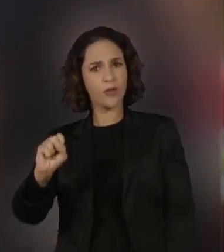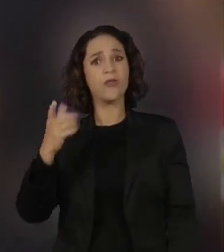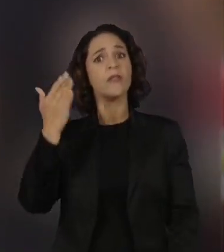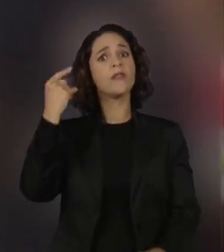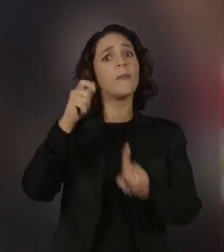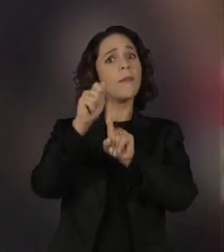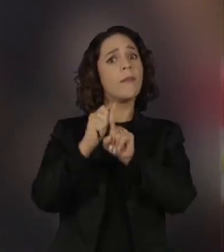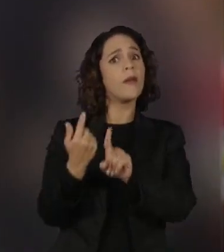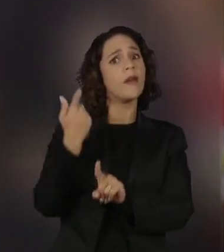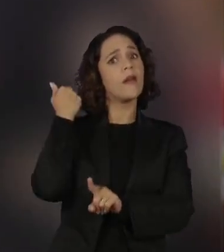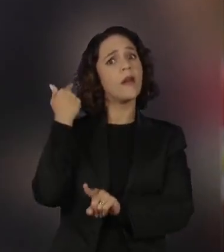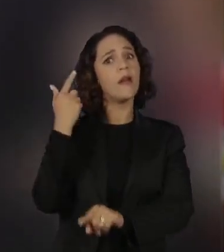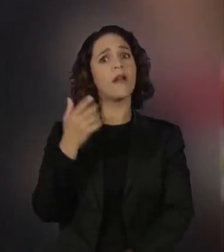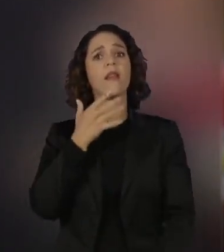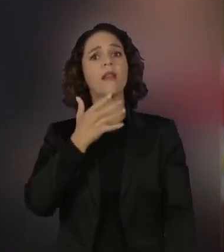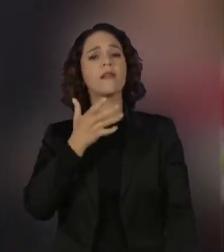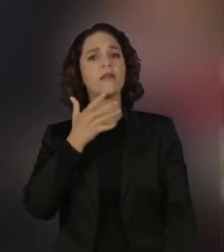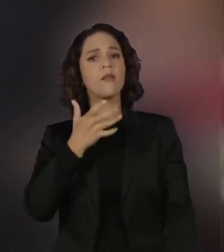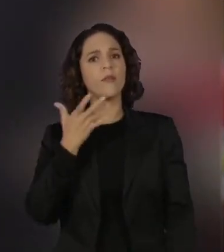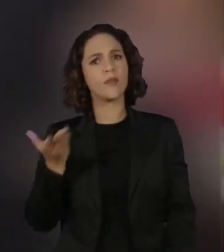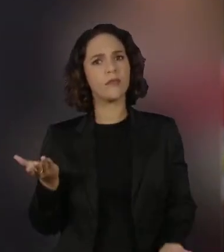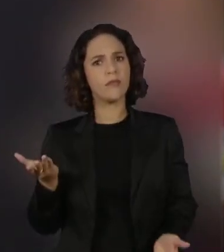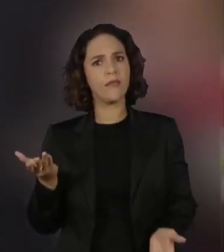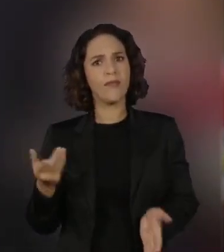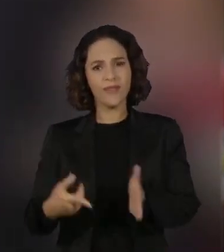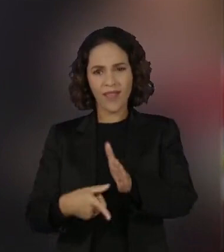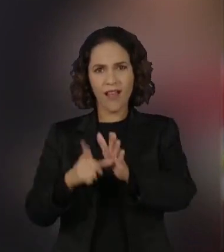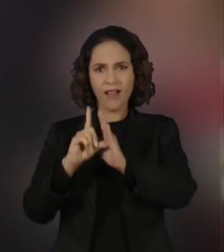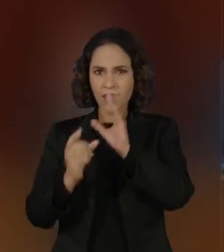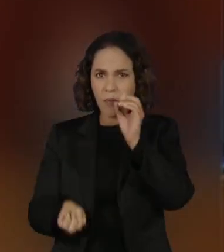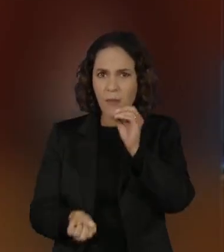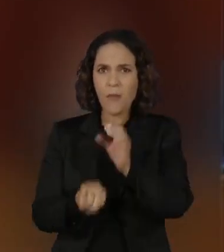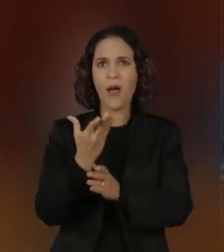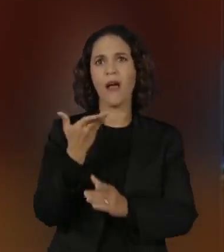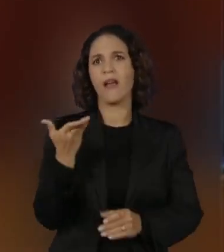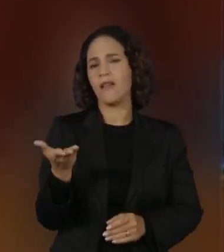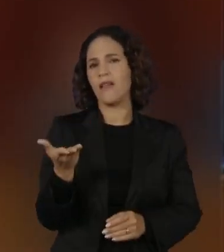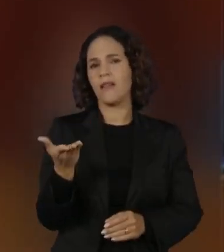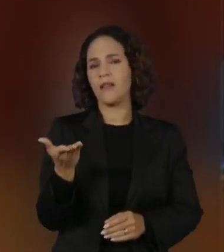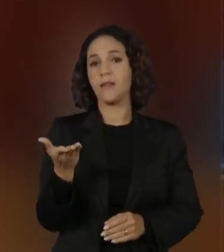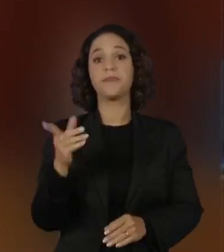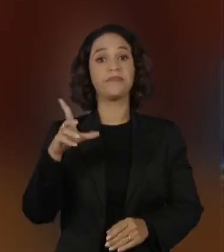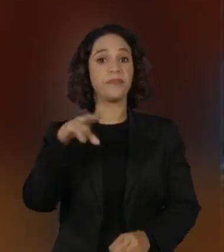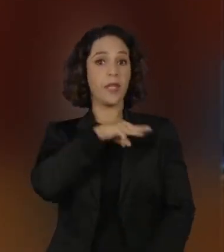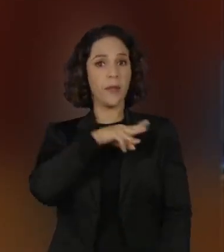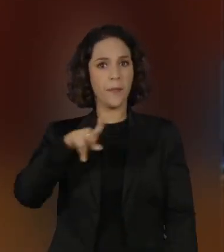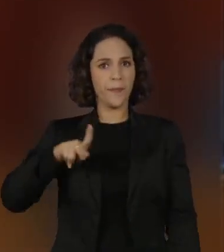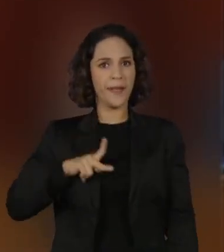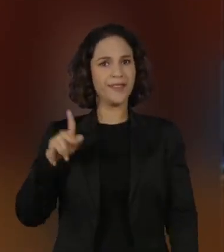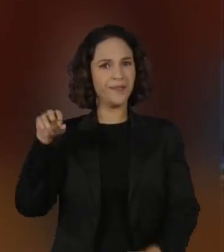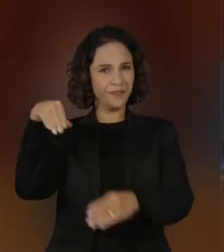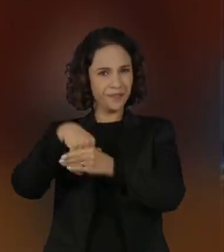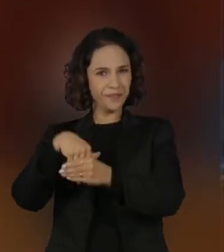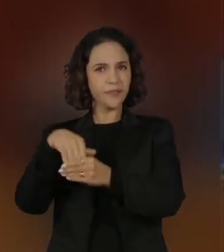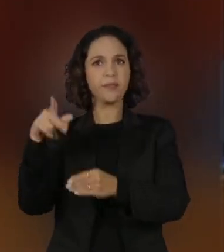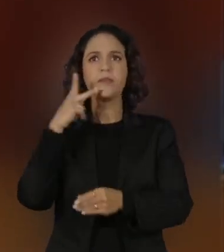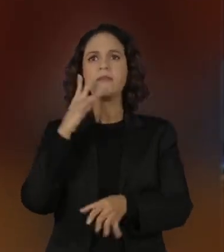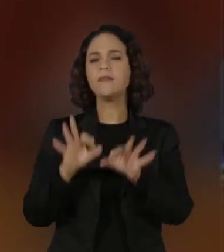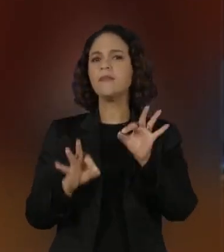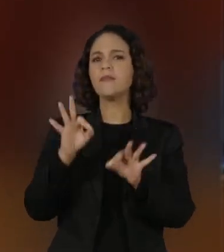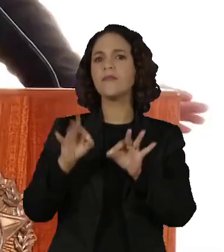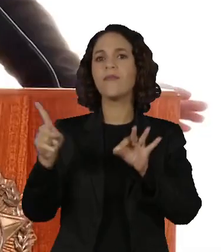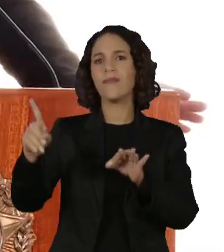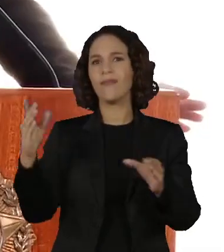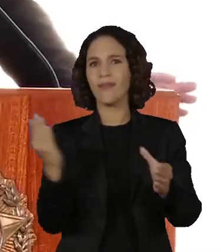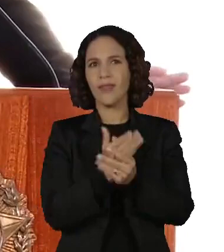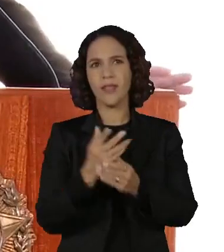em dezembro antes do surgimento dos fatos o Ministério Público eleitoral julgou que a ação do